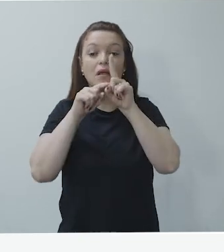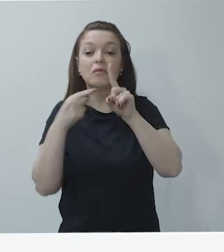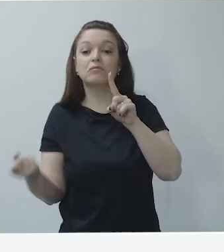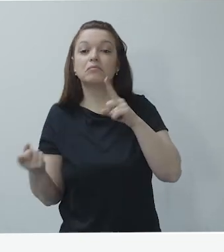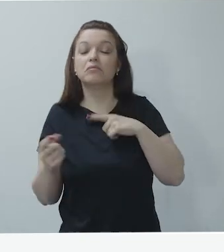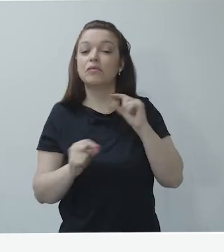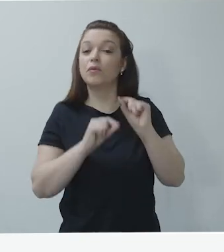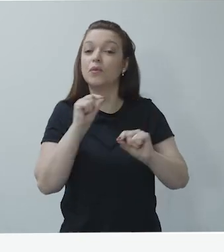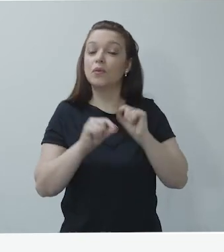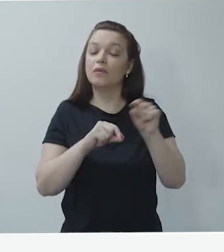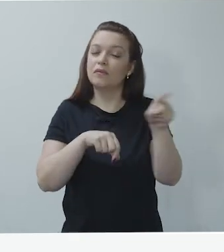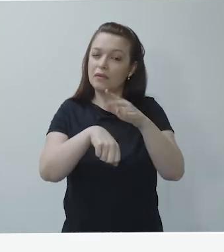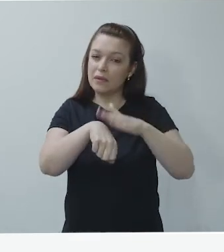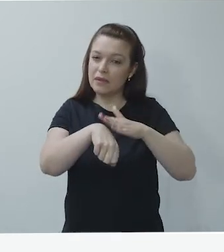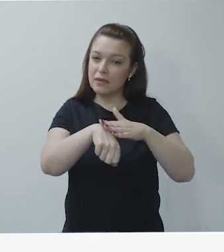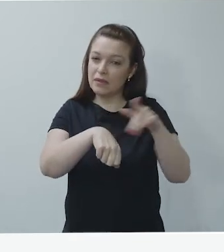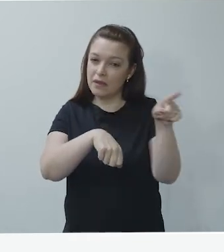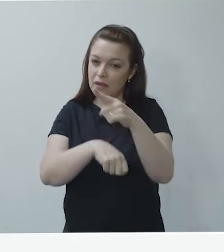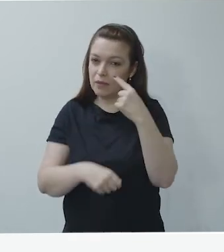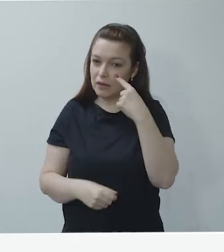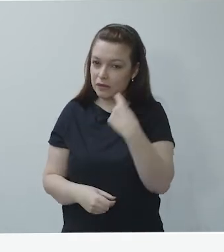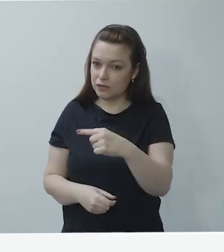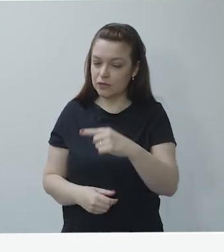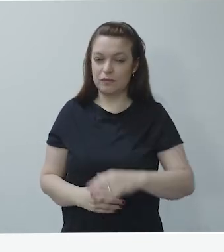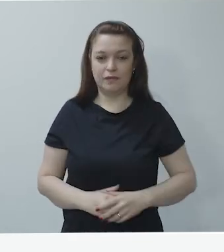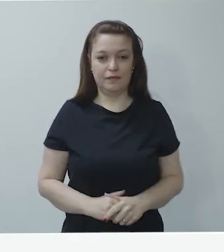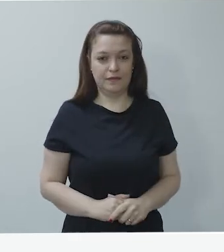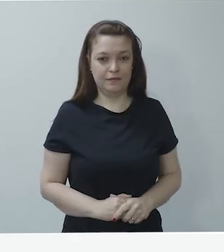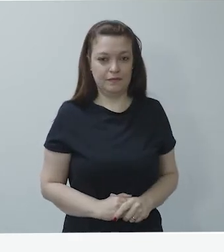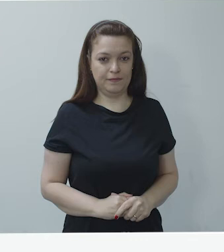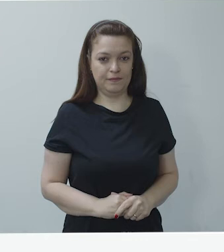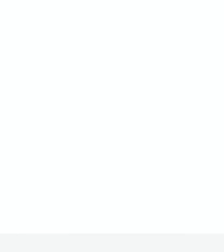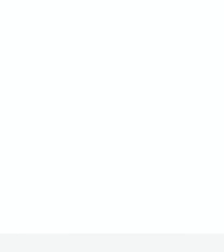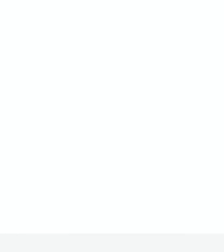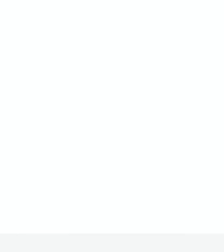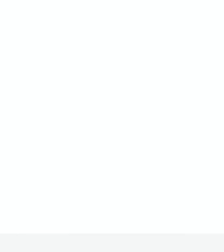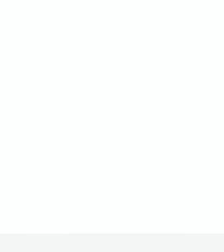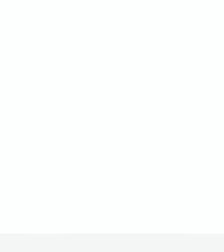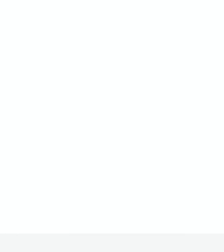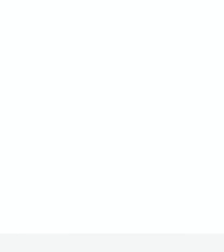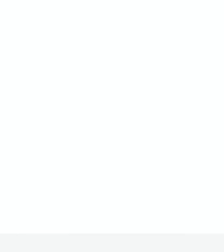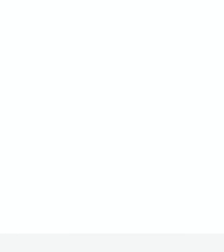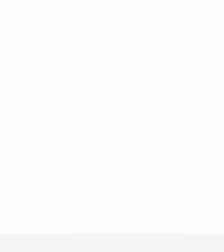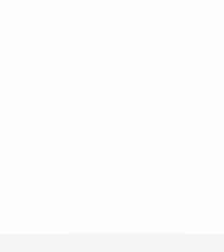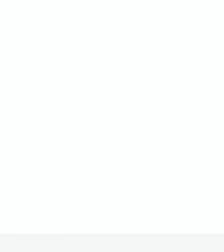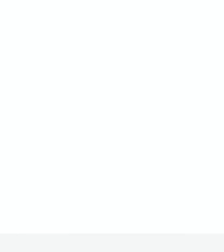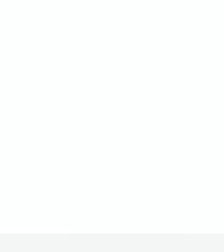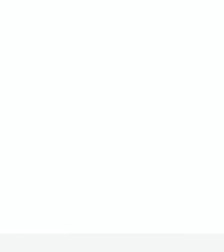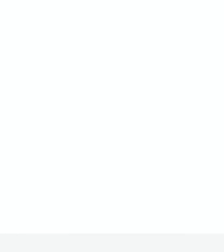as 3 próximas cores? Vou dar um tempinho para vocês descobrirem.